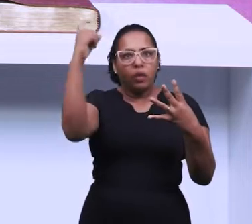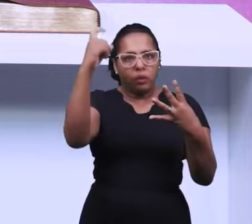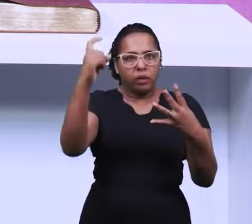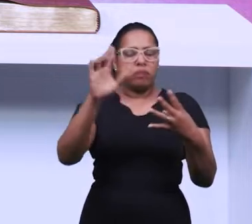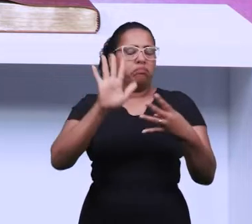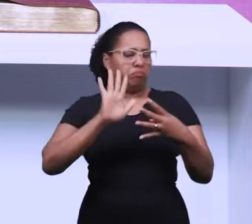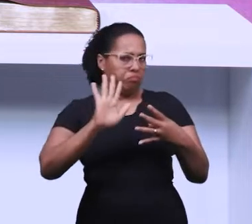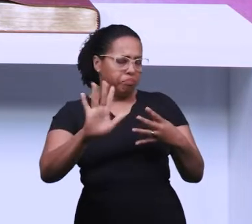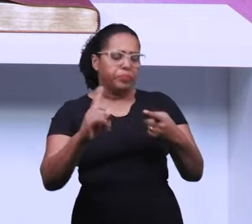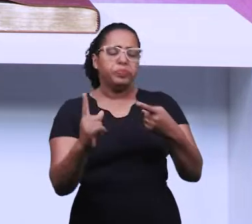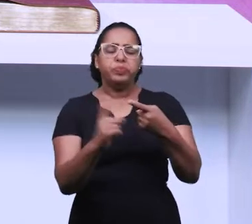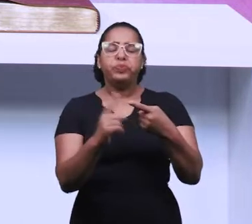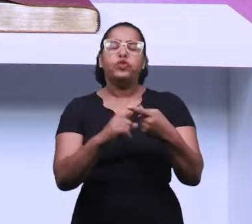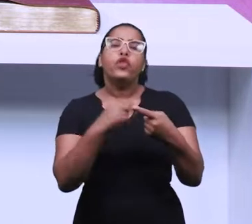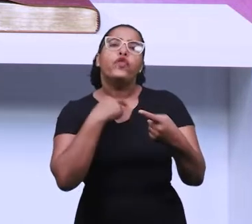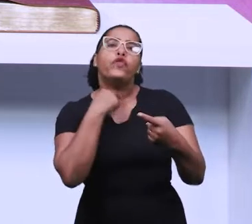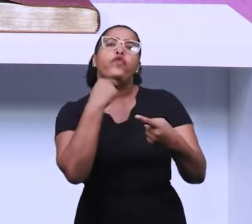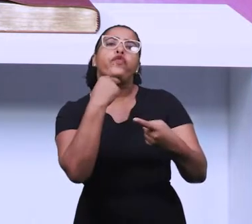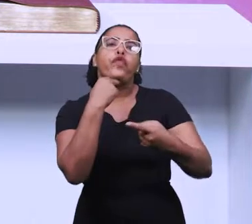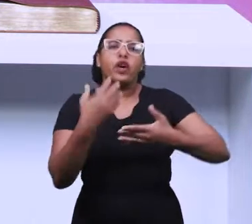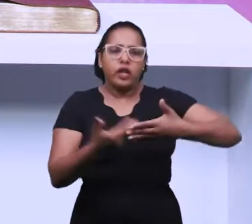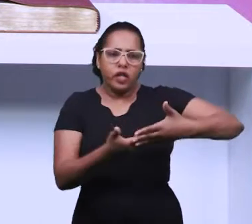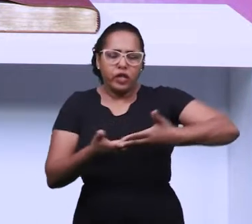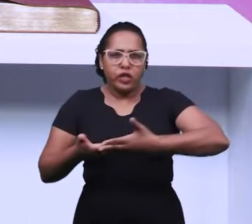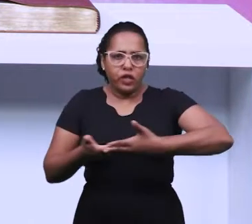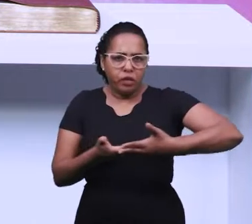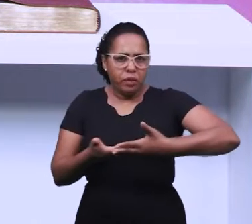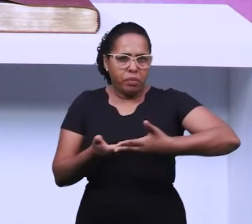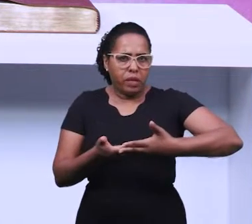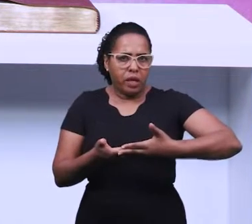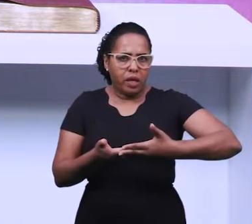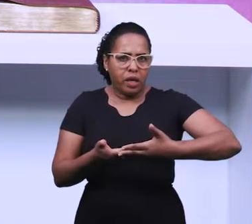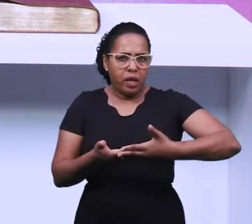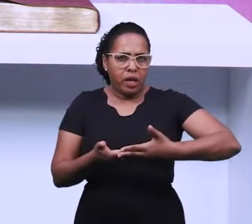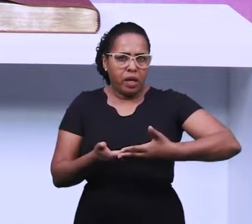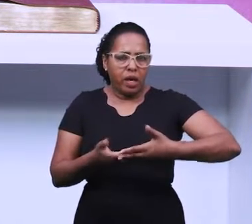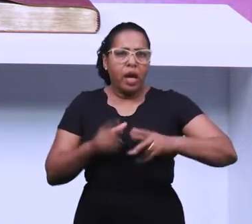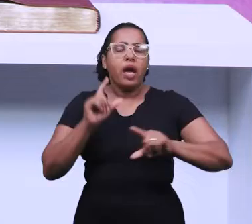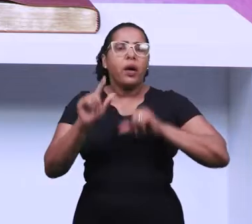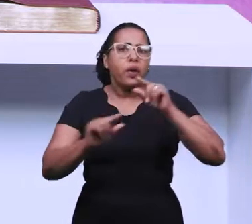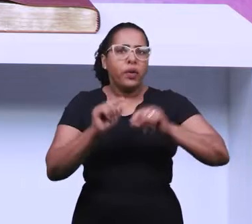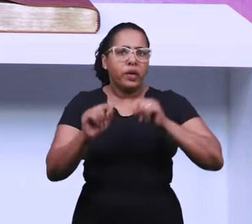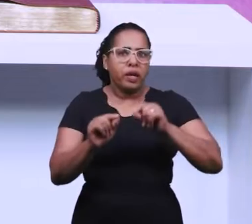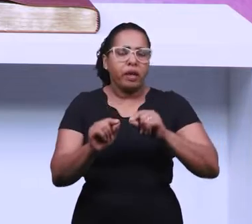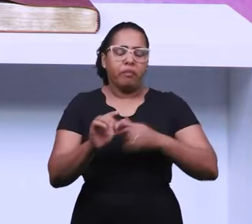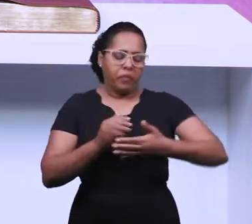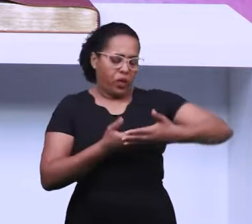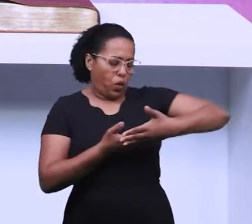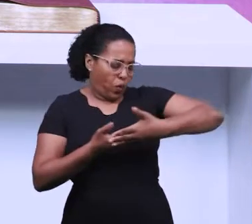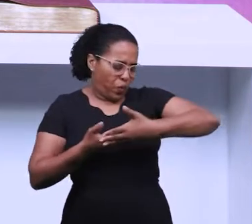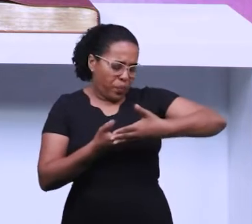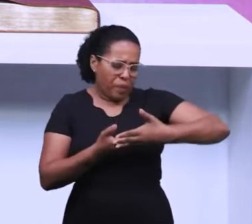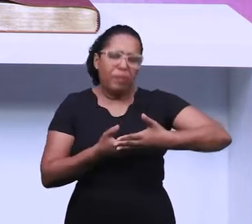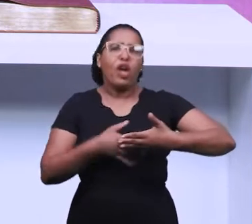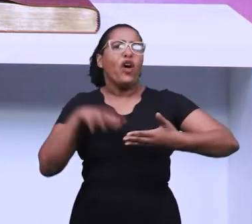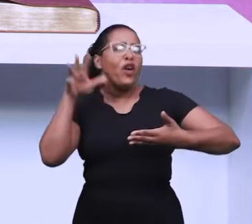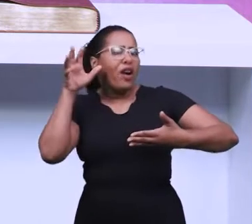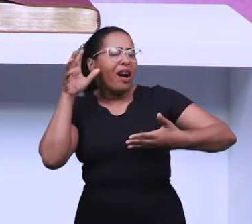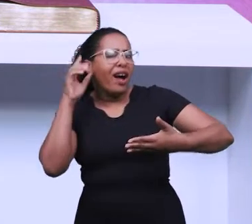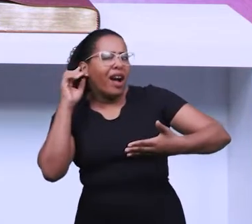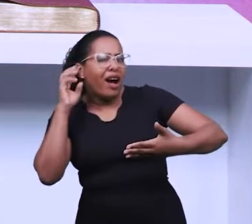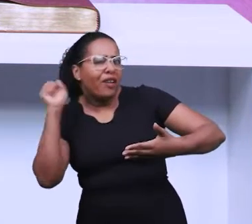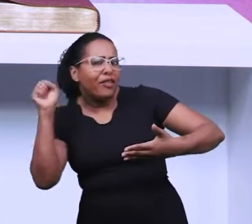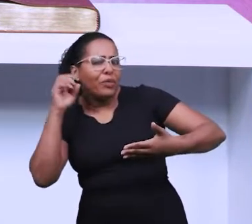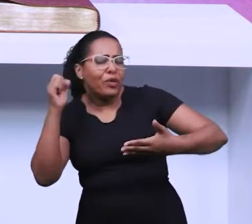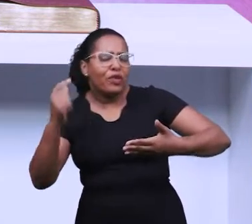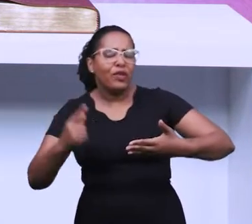Primeiro, vamos falar sobre a voz do bebê. Como é a voz do bebê? Nós ouvimos muito choro, o